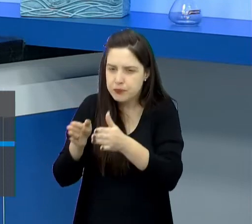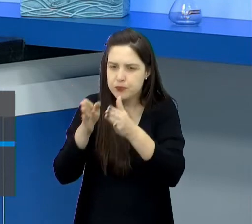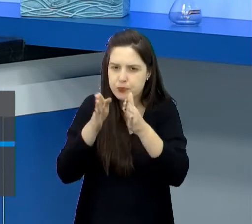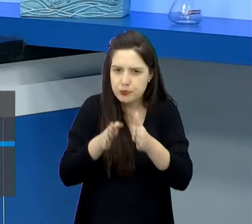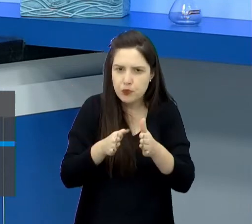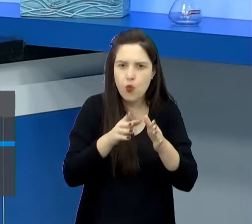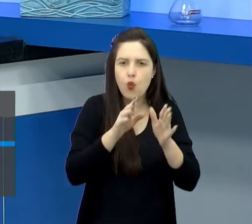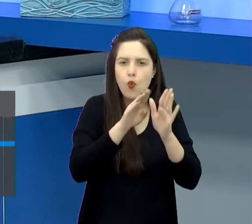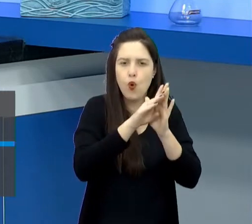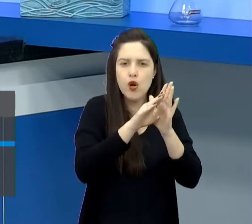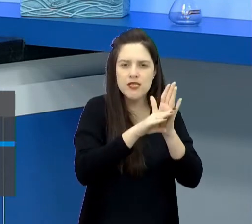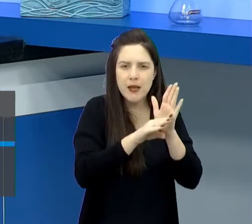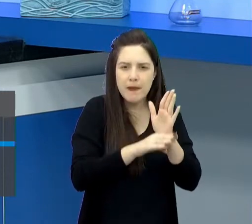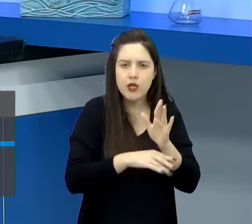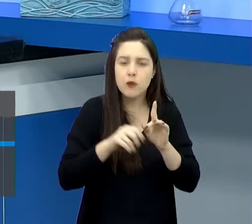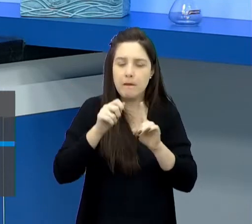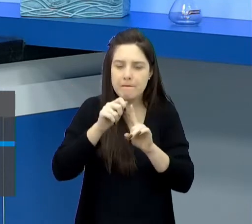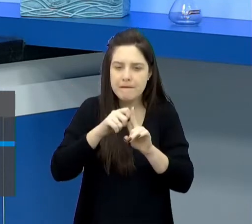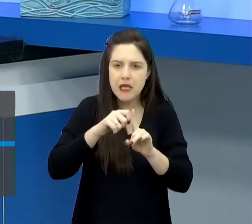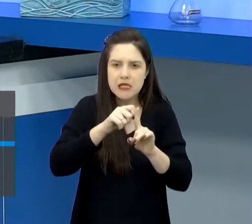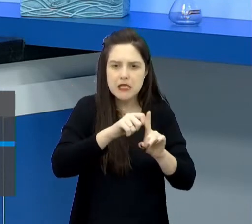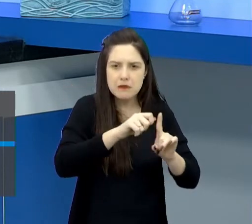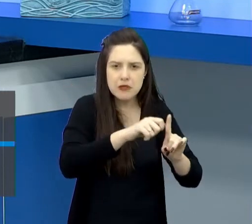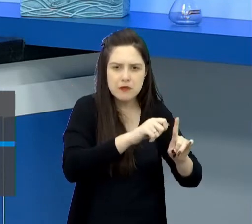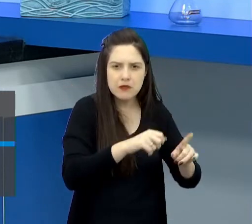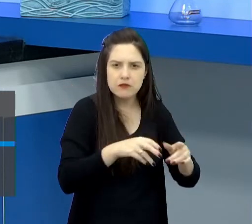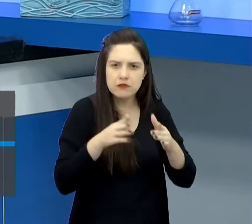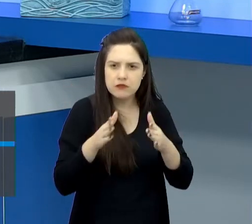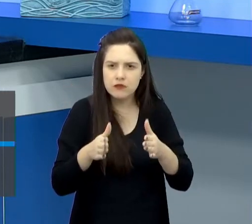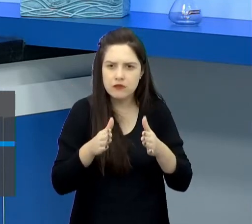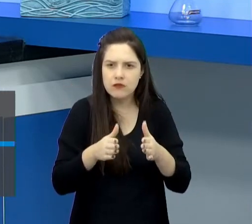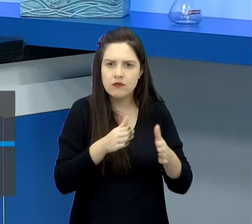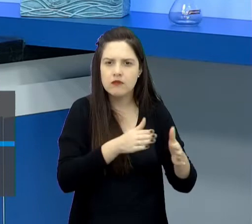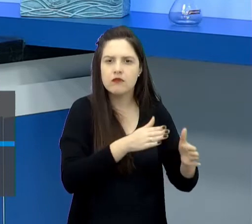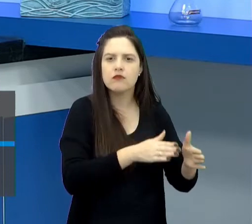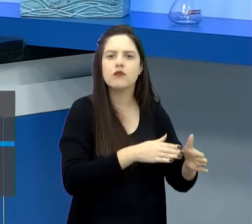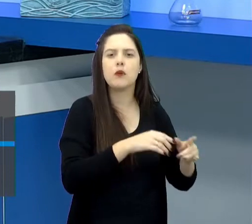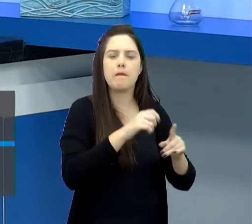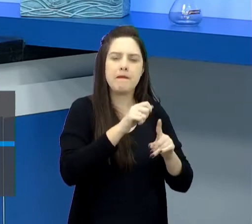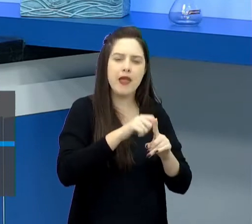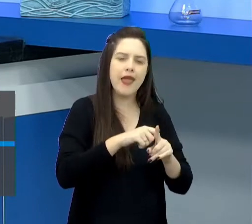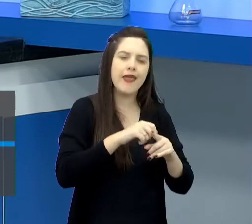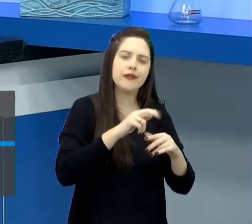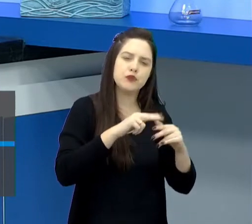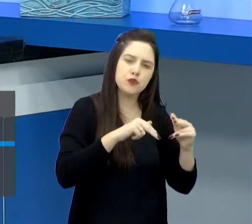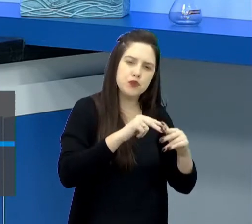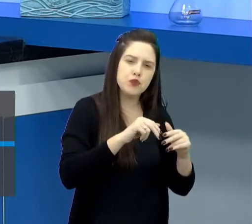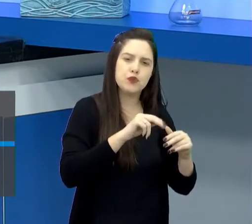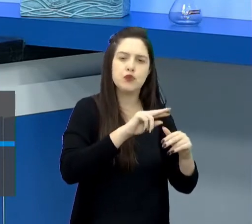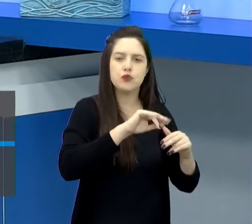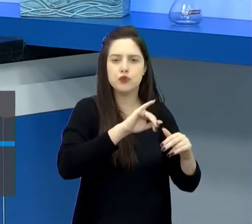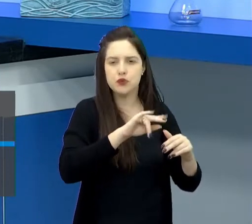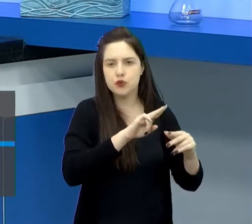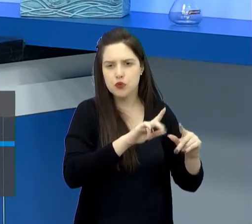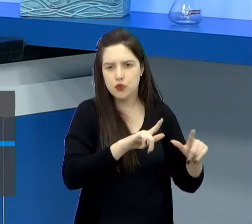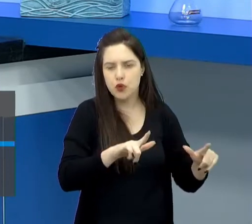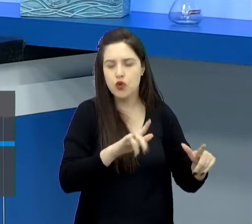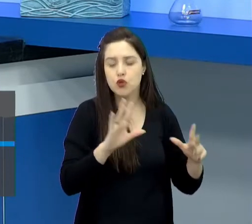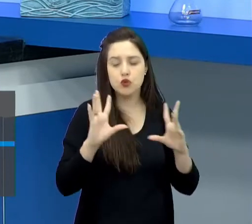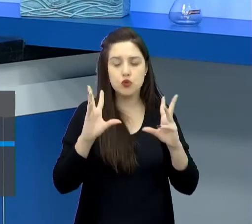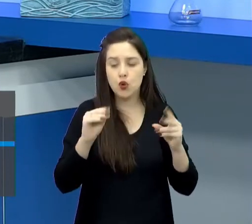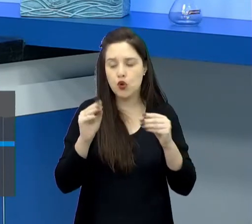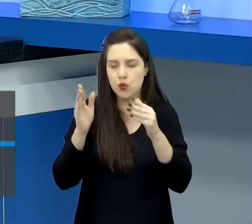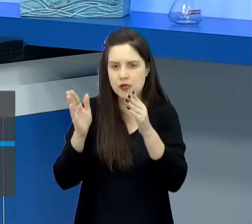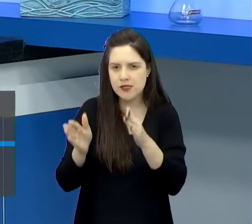se a gente fizer um orçamento aí, mês de abril, mês de maio, mês de junho, julho, se a gente tiver esses 12